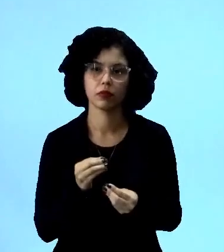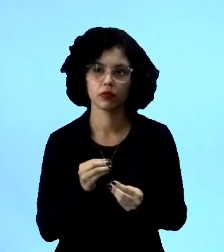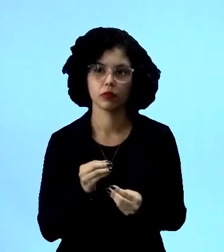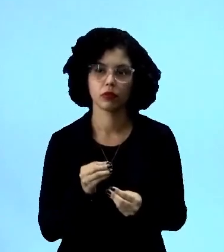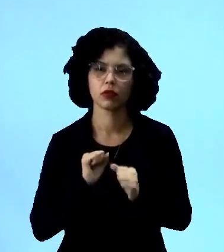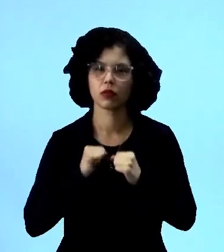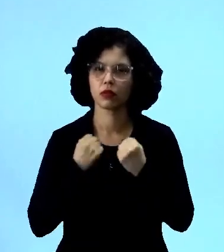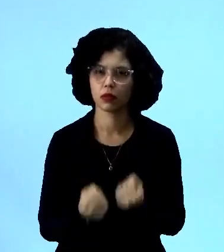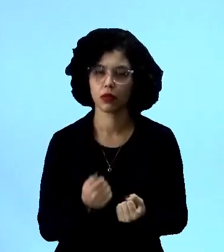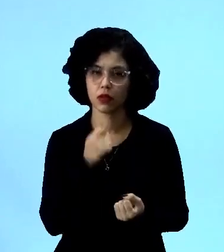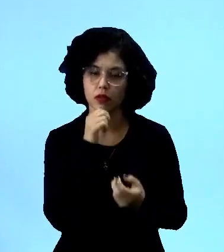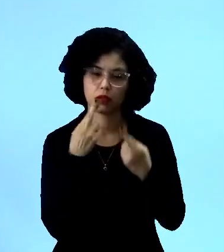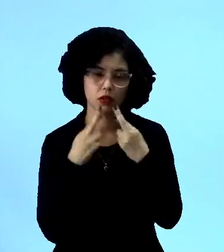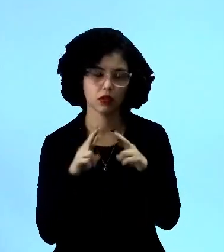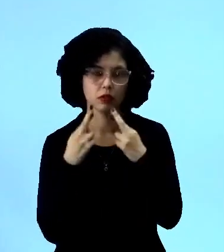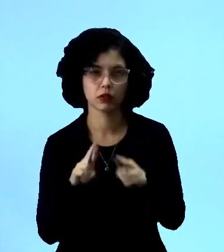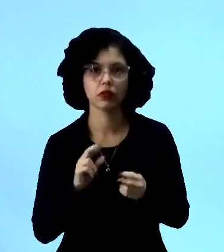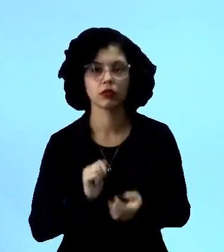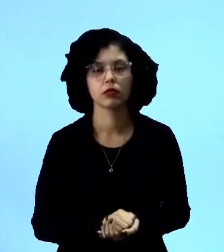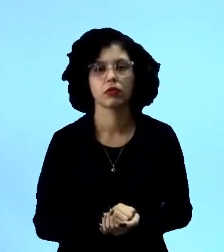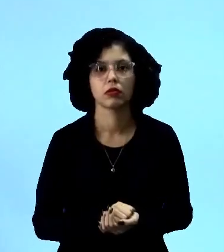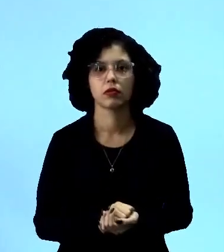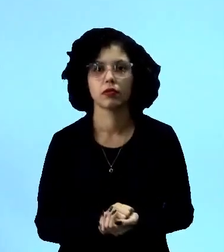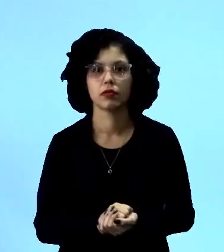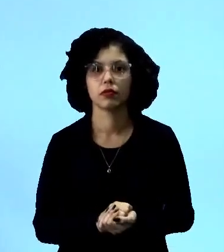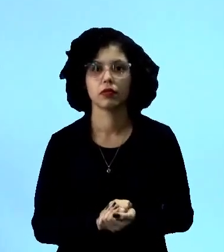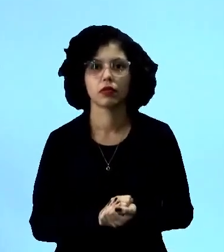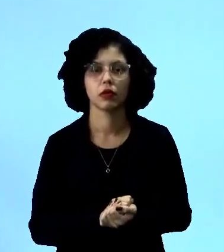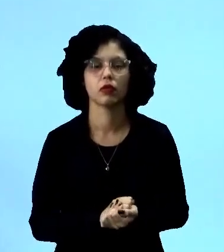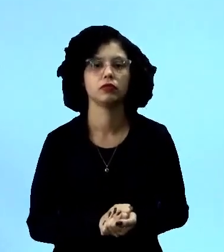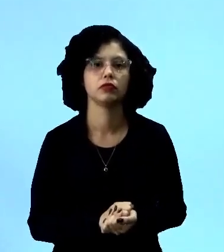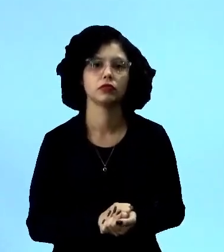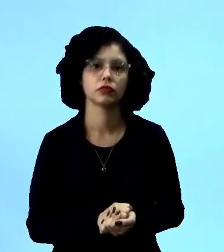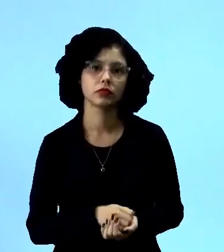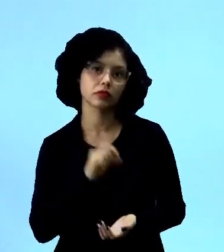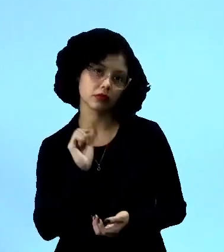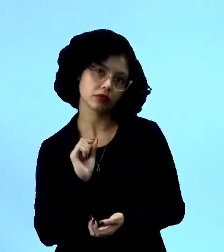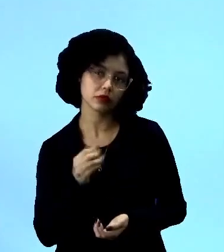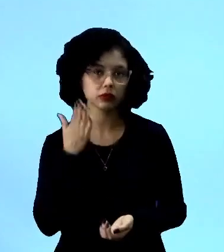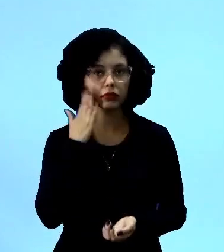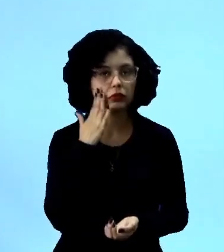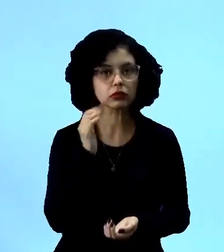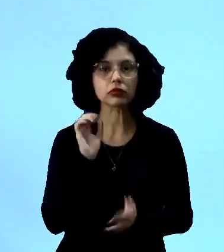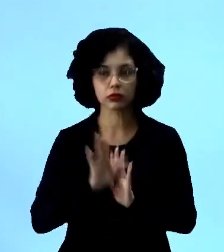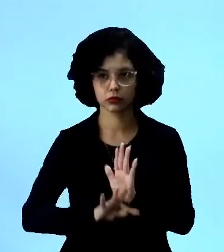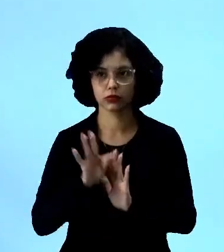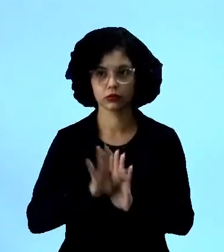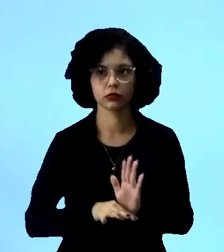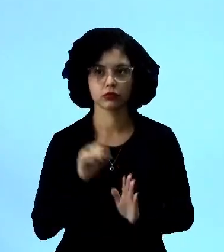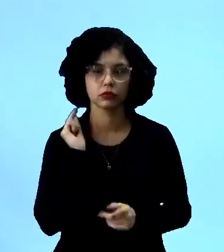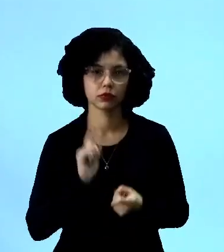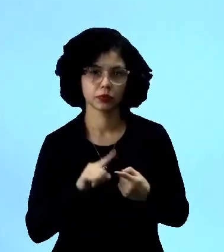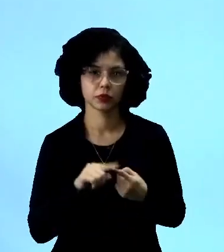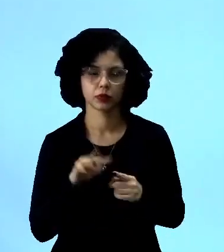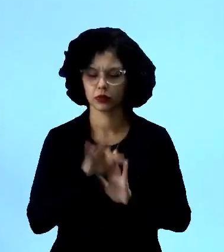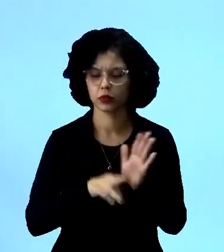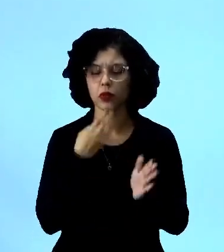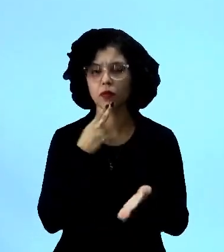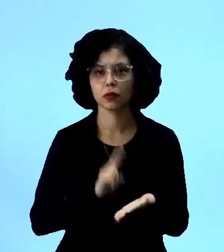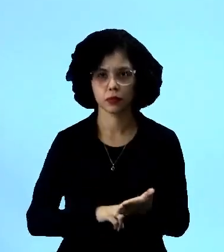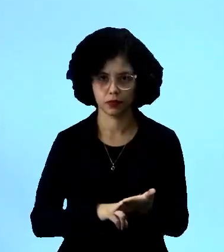se sustenta essa reclamação, ela vem com compreensão de texto, porque o texto, a carta